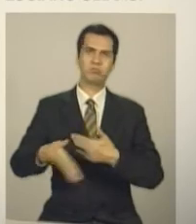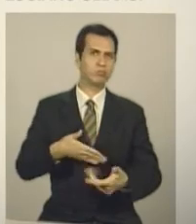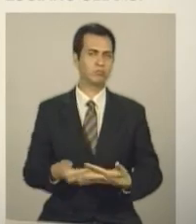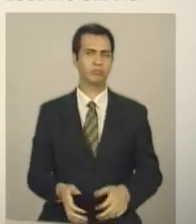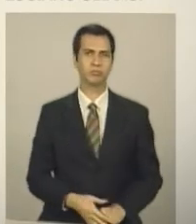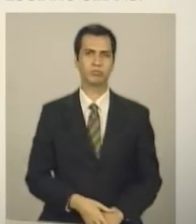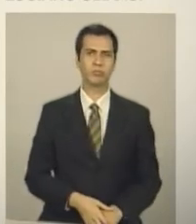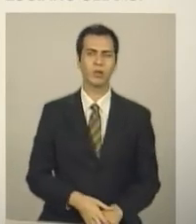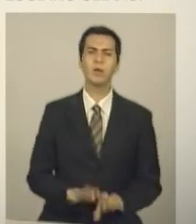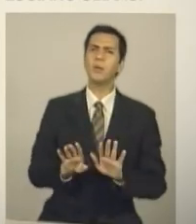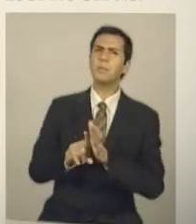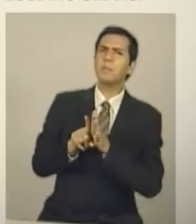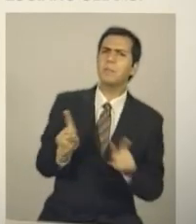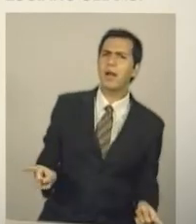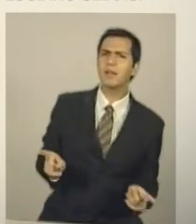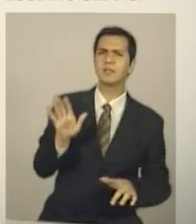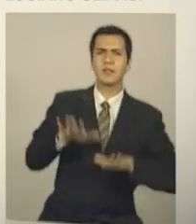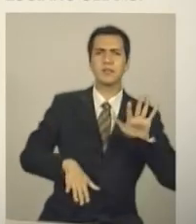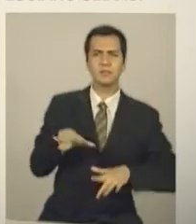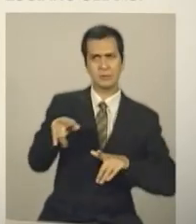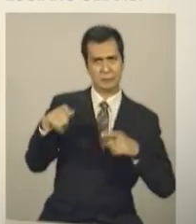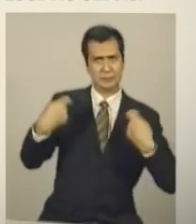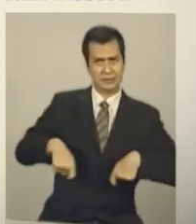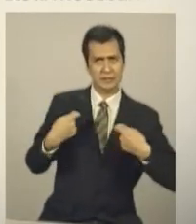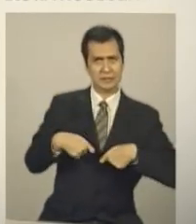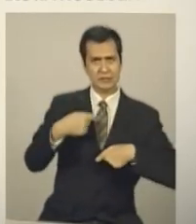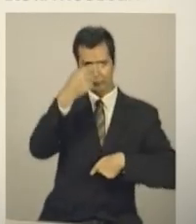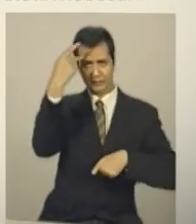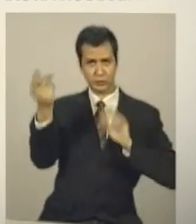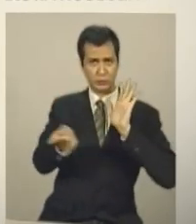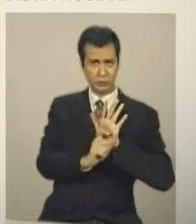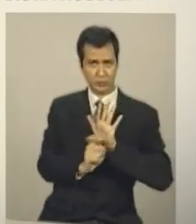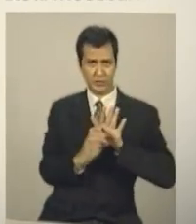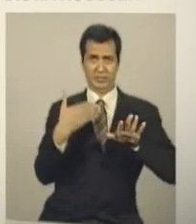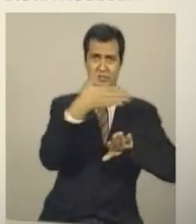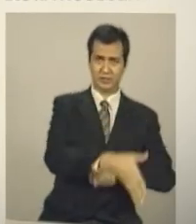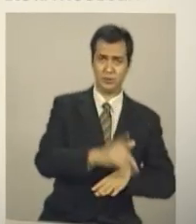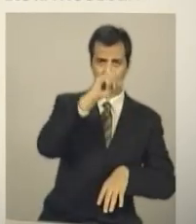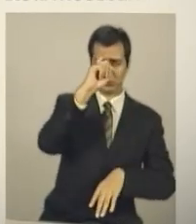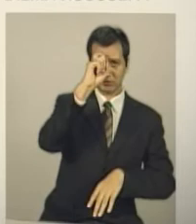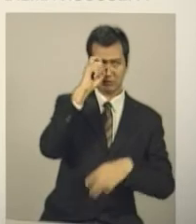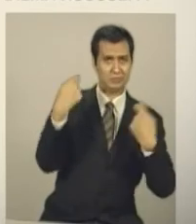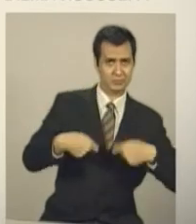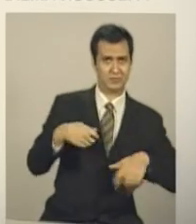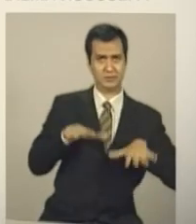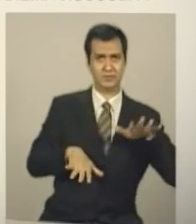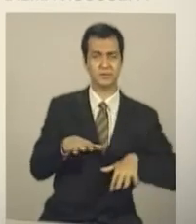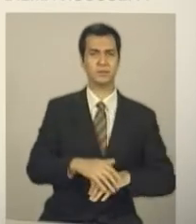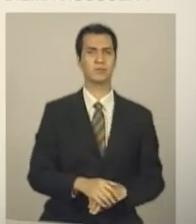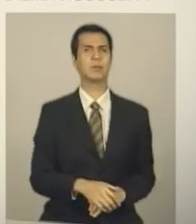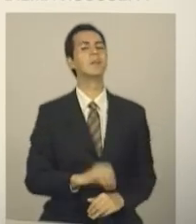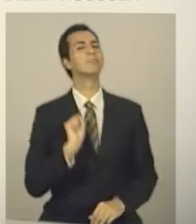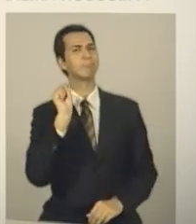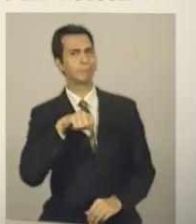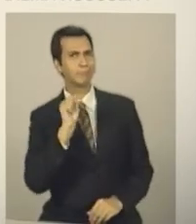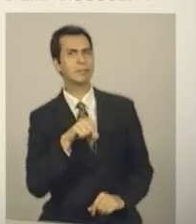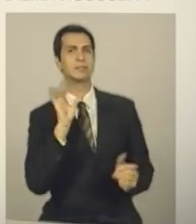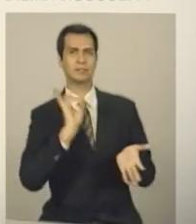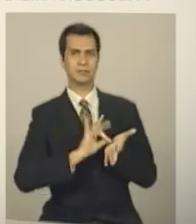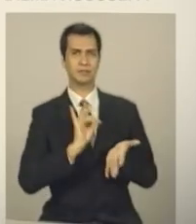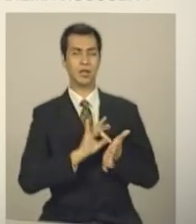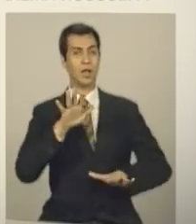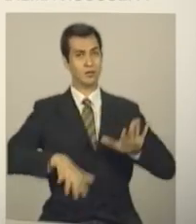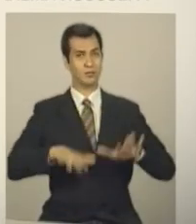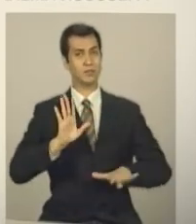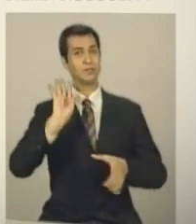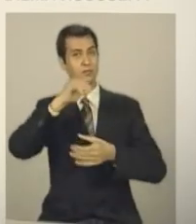casos em que o atendimento precisa ser feito em hospitais não é presidenta É sim Luciano às vezes é o atendimento nas emergência